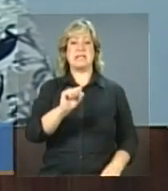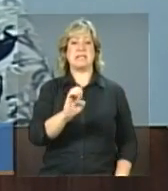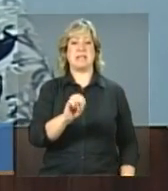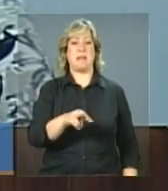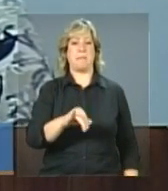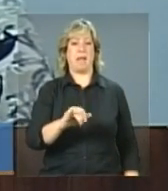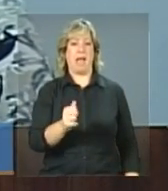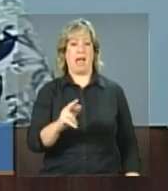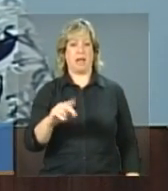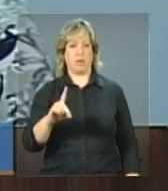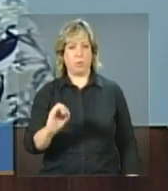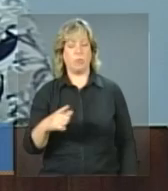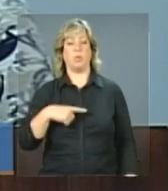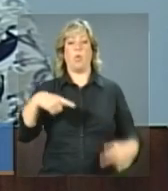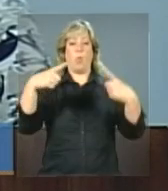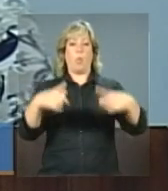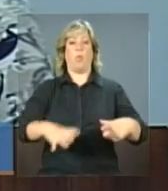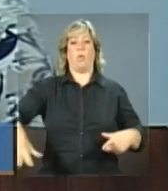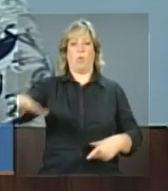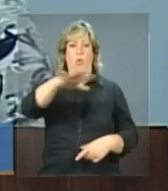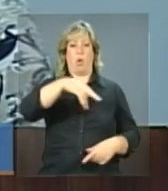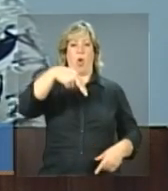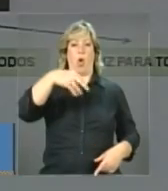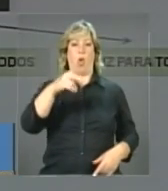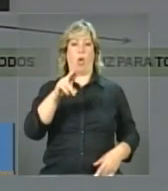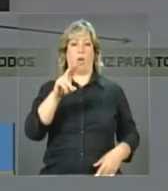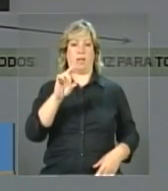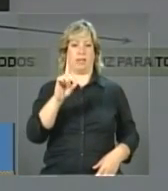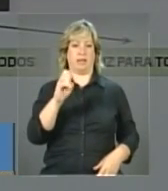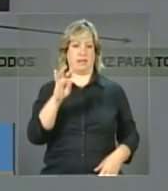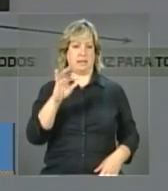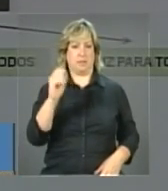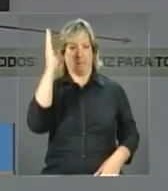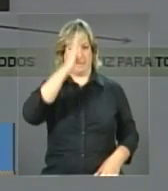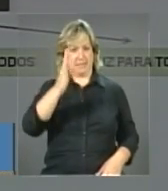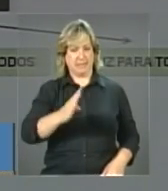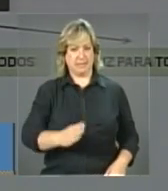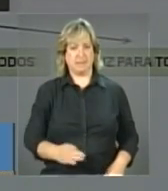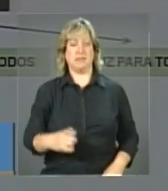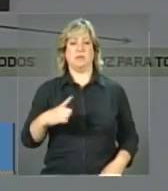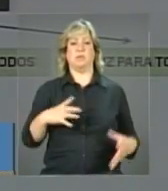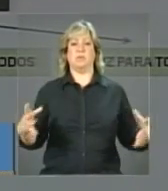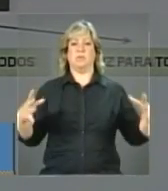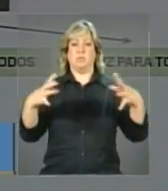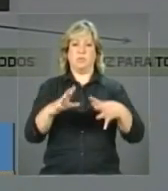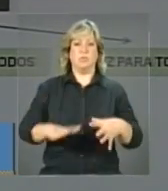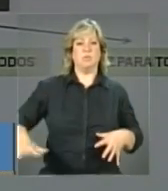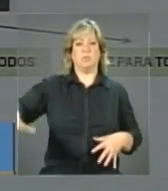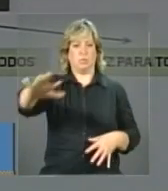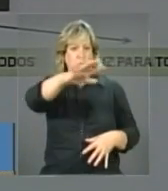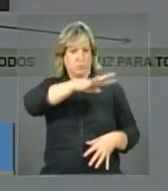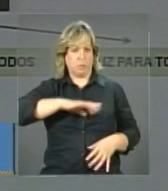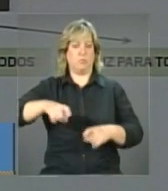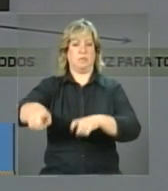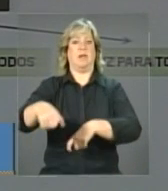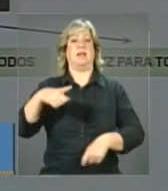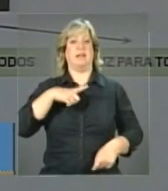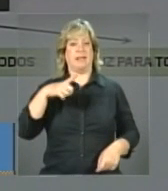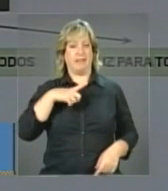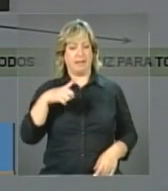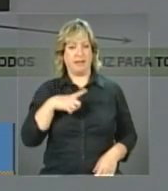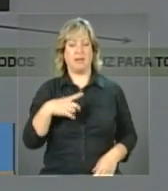certo? O Nordeste brasileiro concentra 2/3 da população extremamente pobre no meio rural brasileiro, portanto, sendo